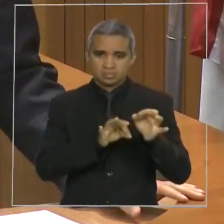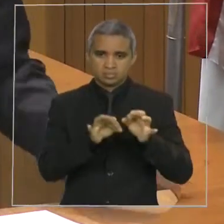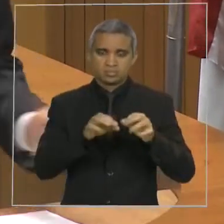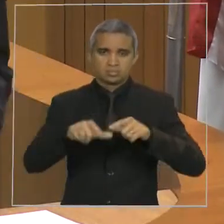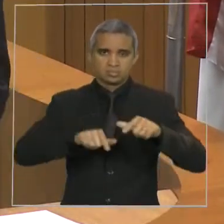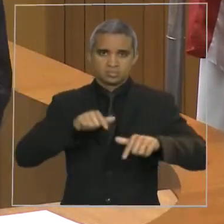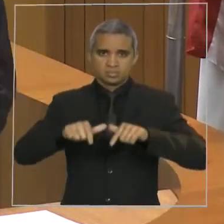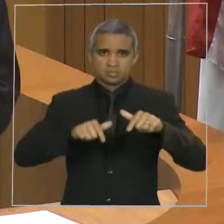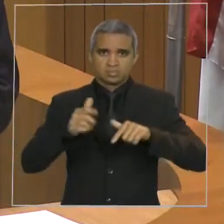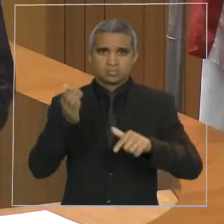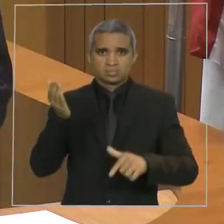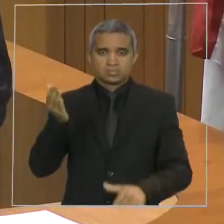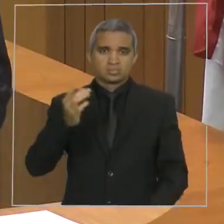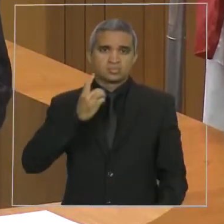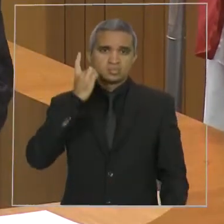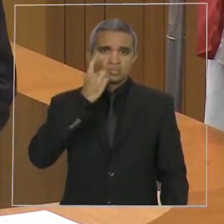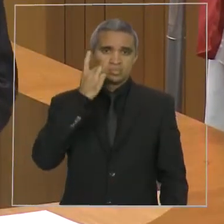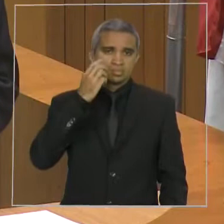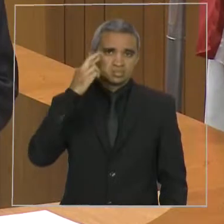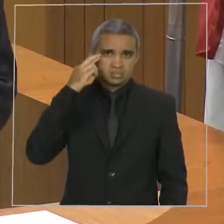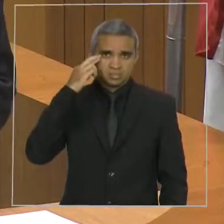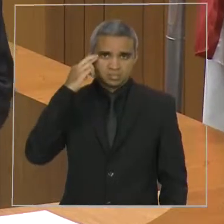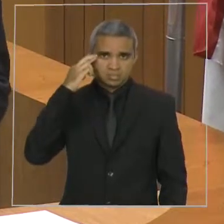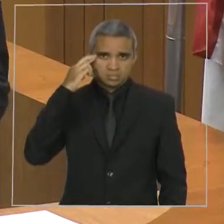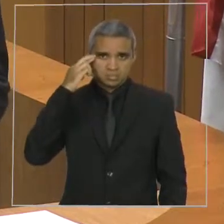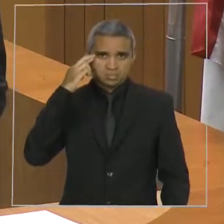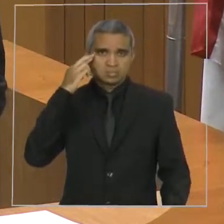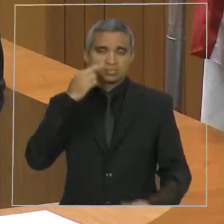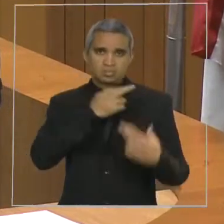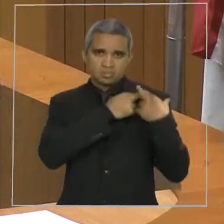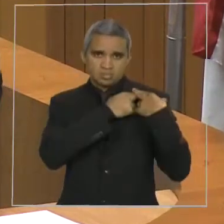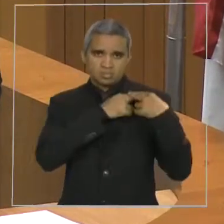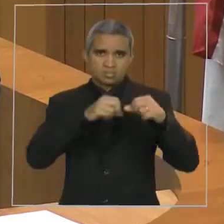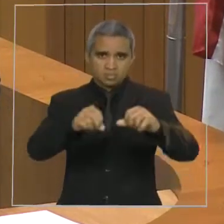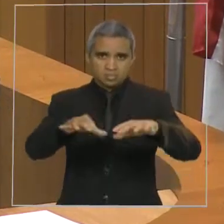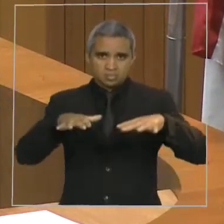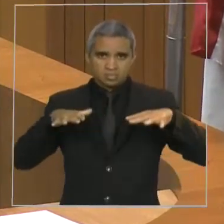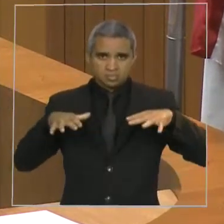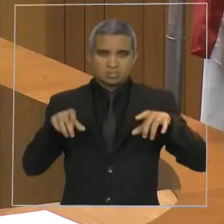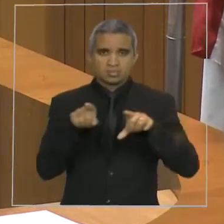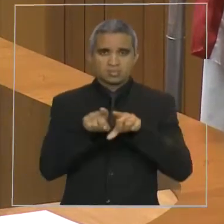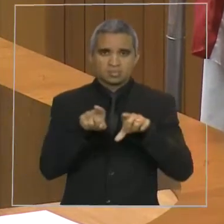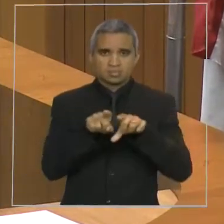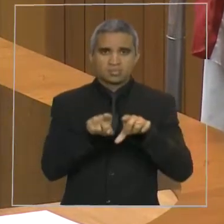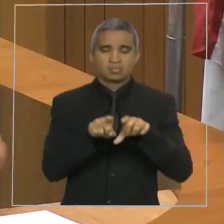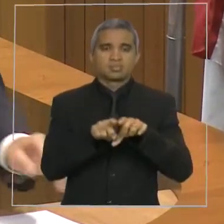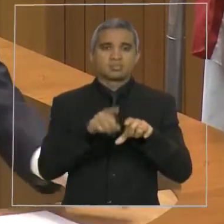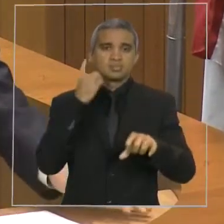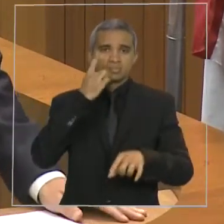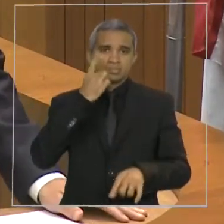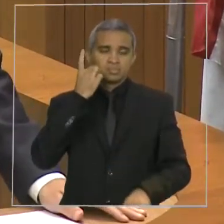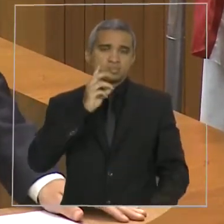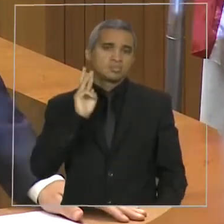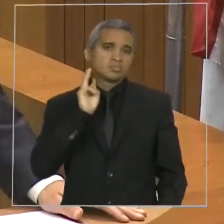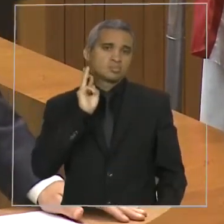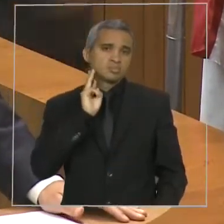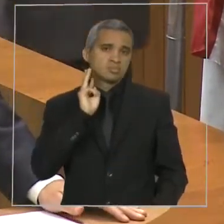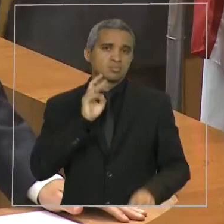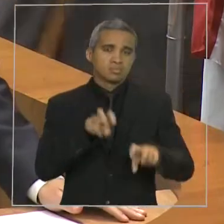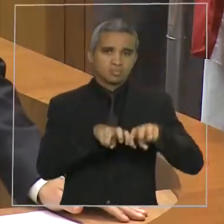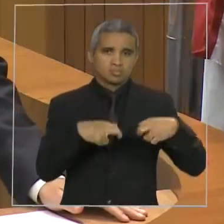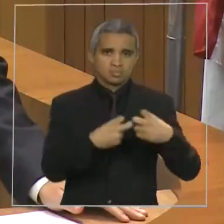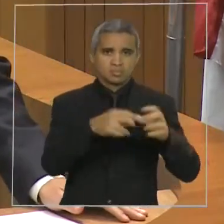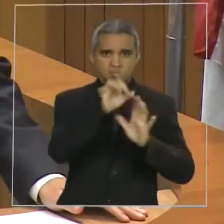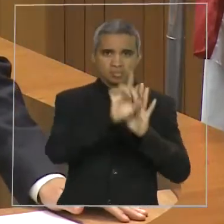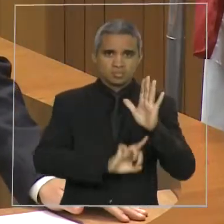presidente, deputado Roberto Costa, contou com a participação também do presidente da Comissão de Direitos Humanos, deputado Hélito do Curso, para discutir a